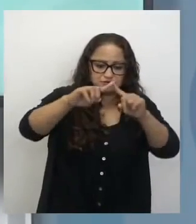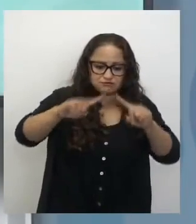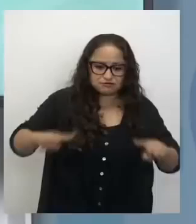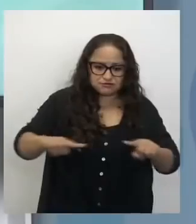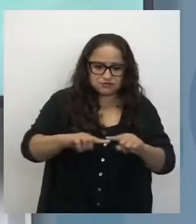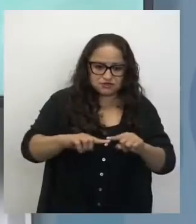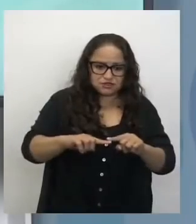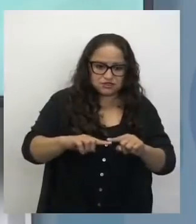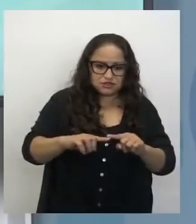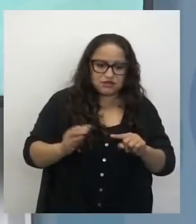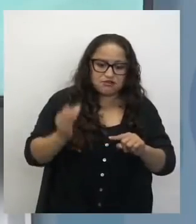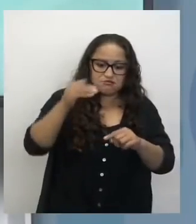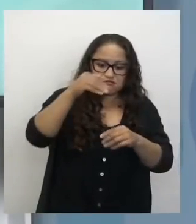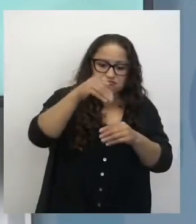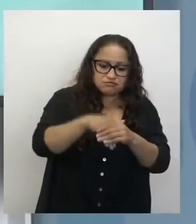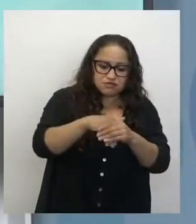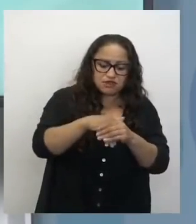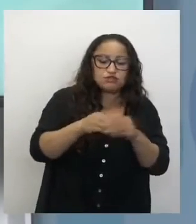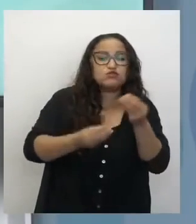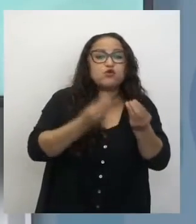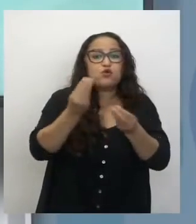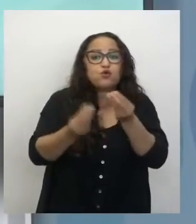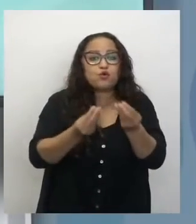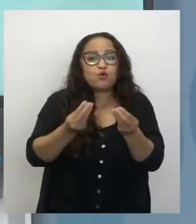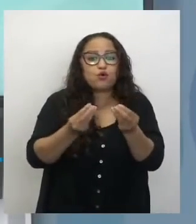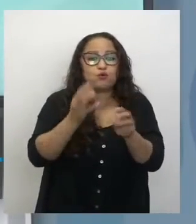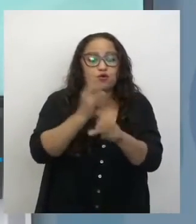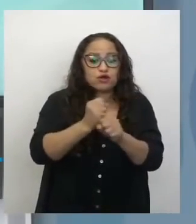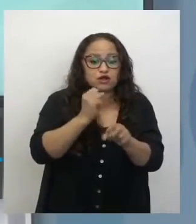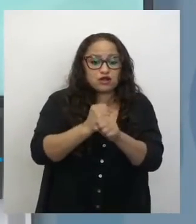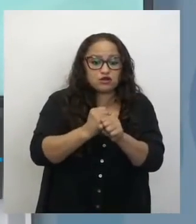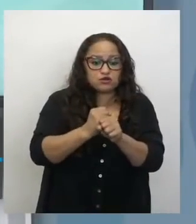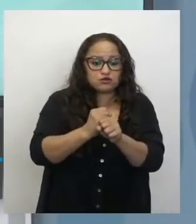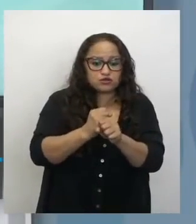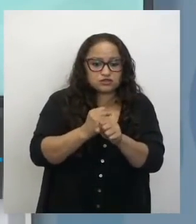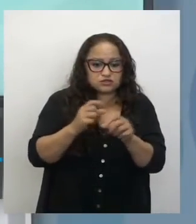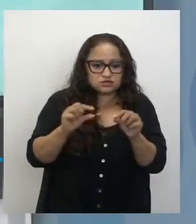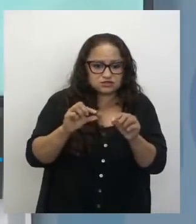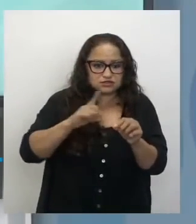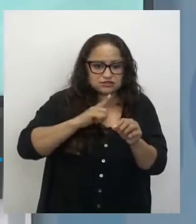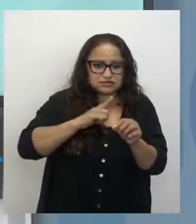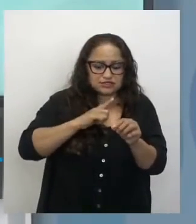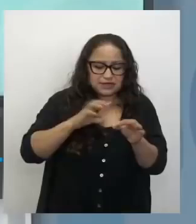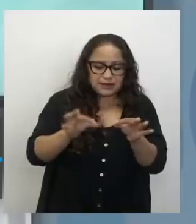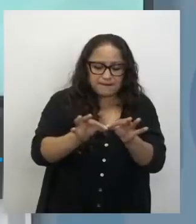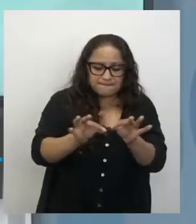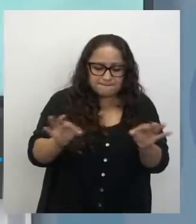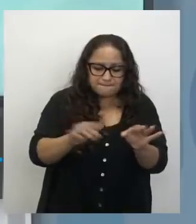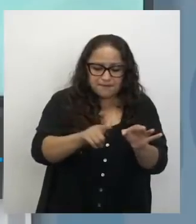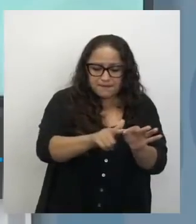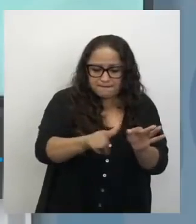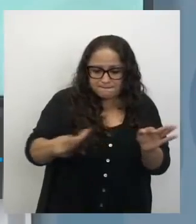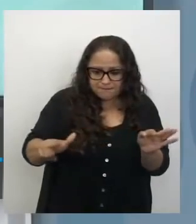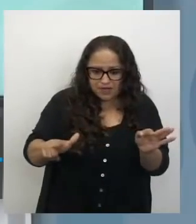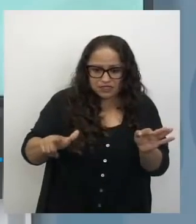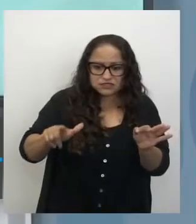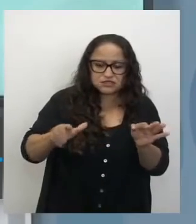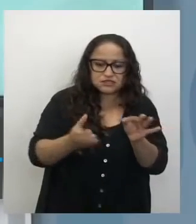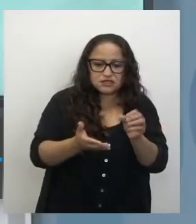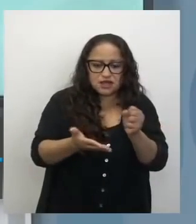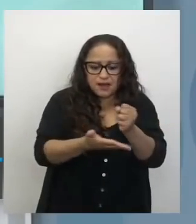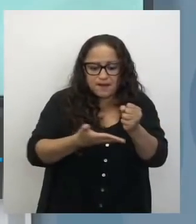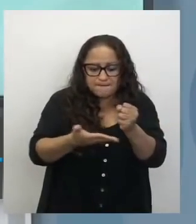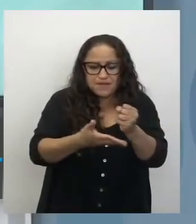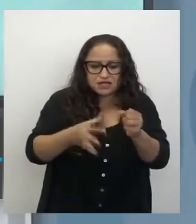é a região interna. Como que calcula a área? A gente multiplica a base vezes a altura e divide por 2, tá certo?